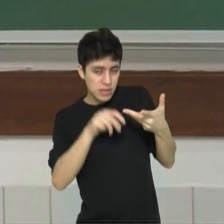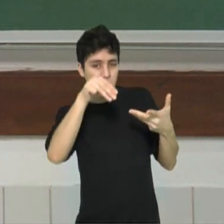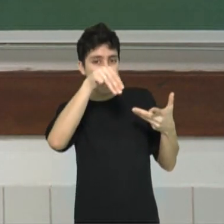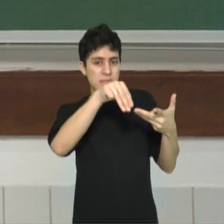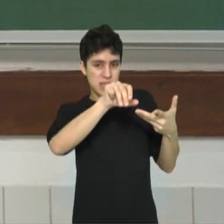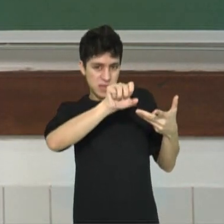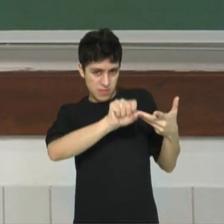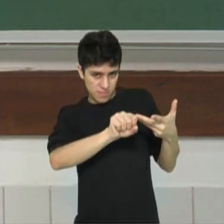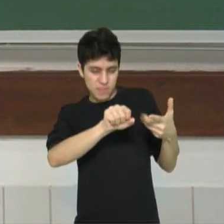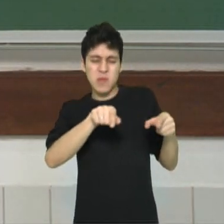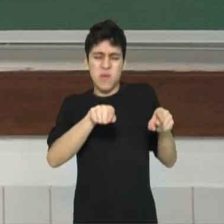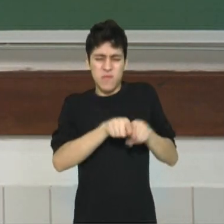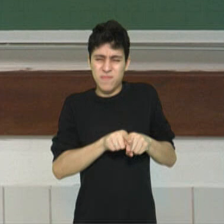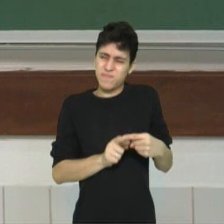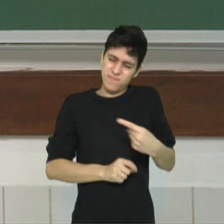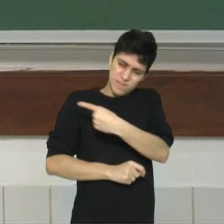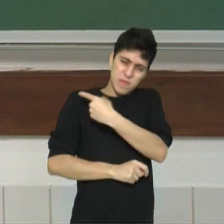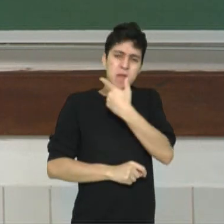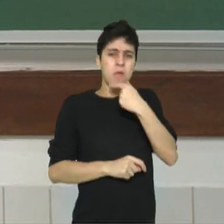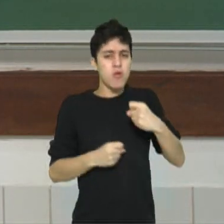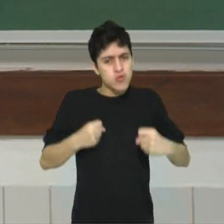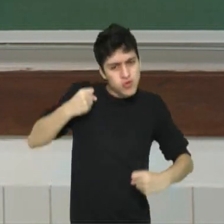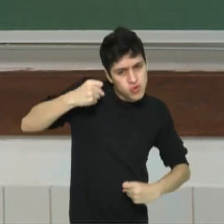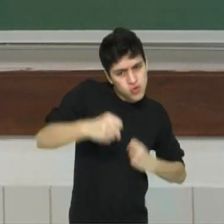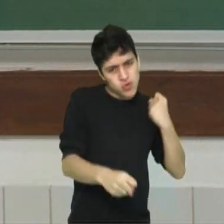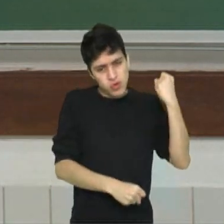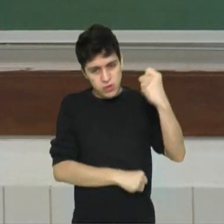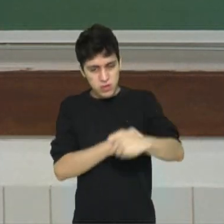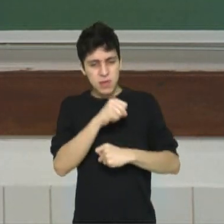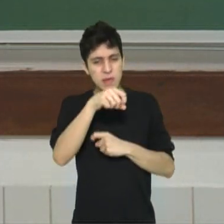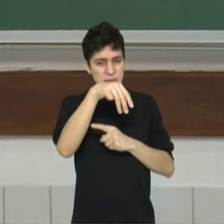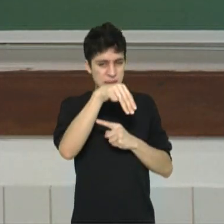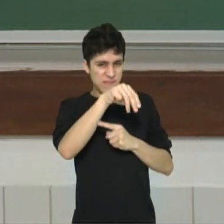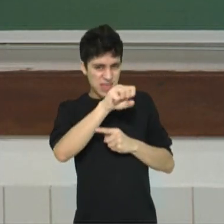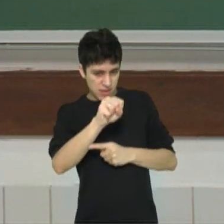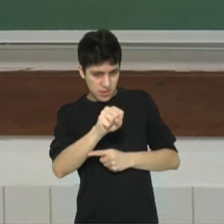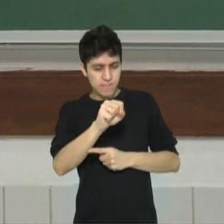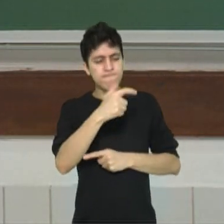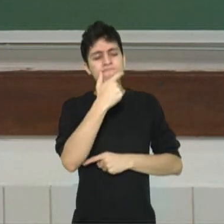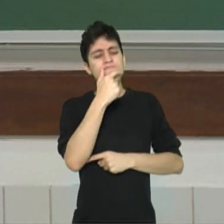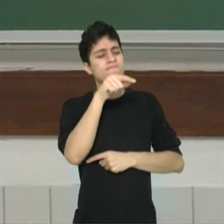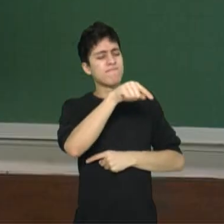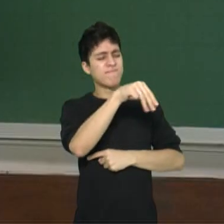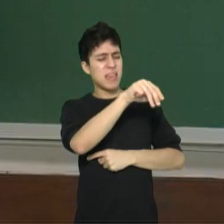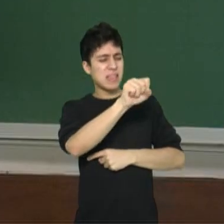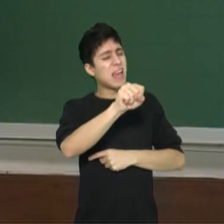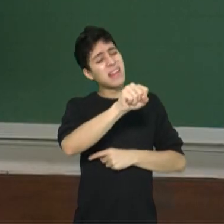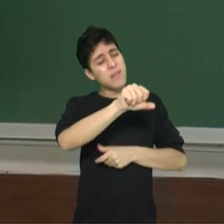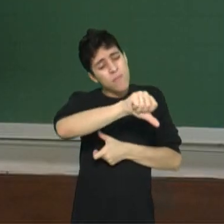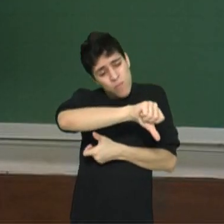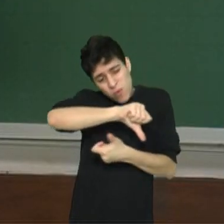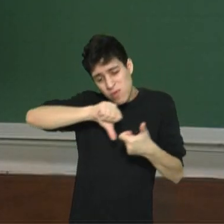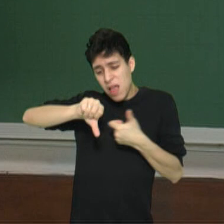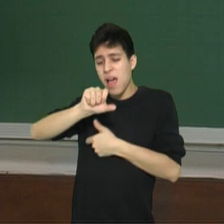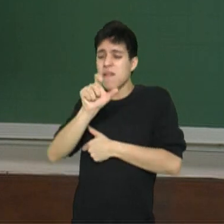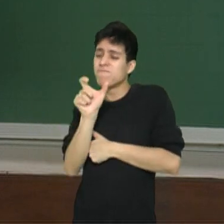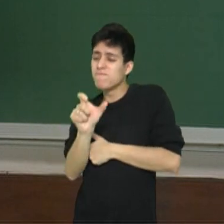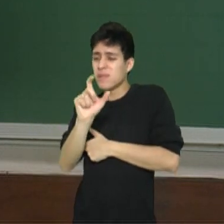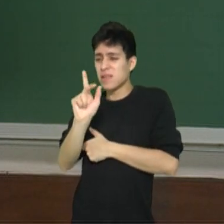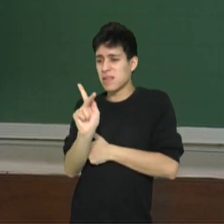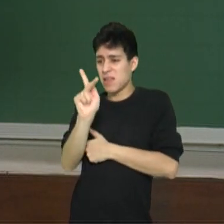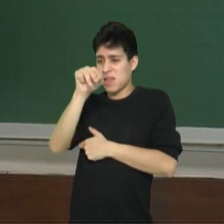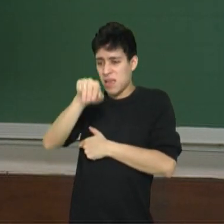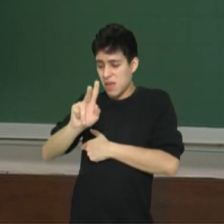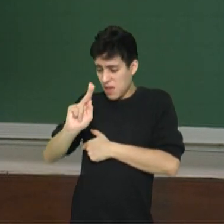segundo, como é o caso aí da velocidade do Bolt que a gente tem, e você quer transformar ela para quilômetros por hora, você